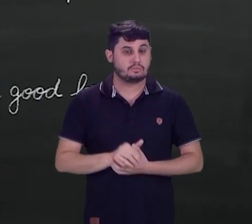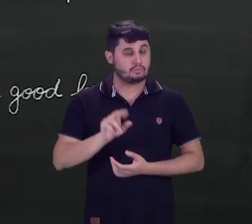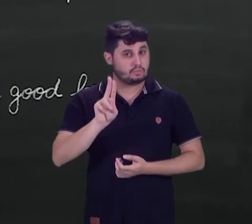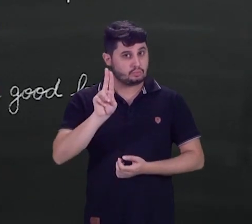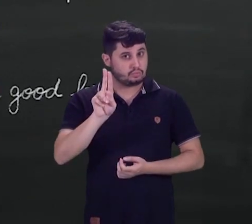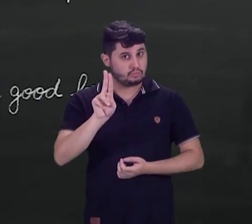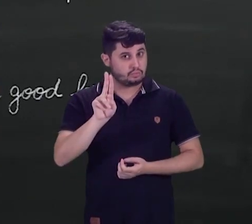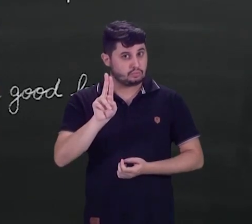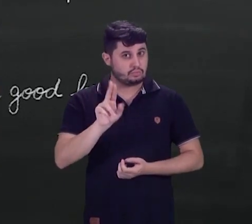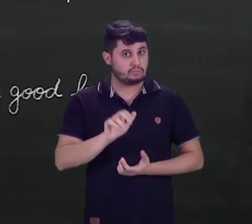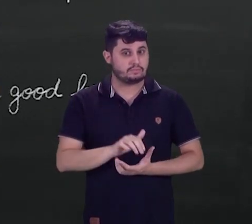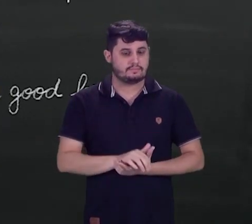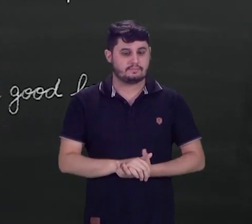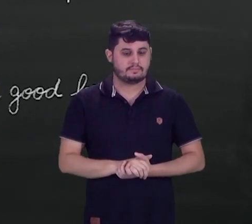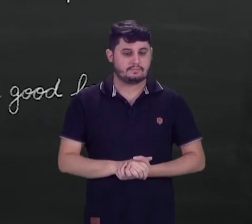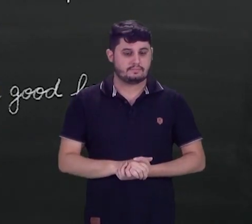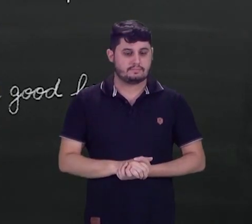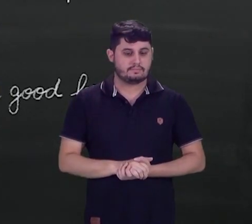U,